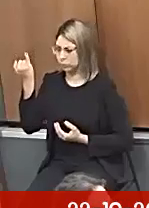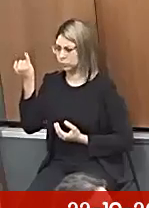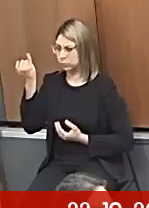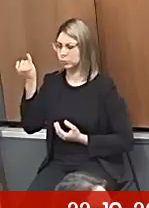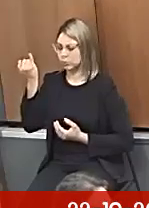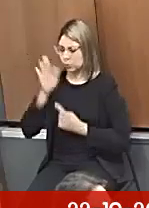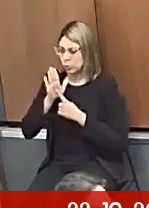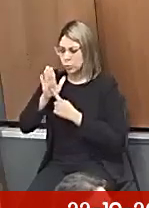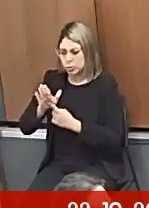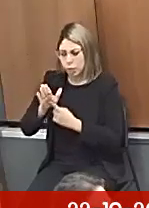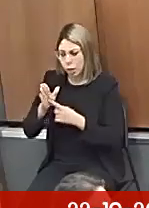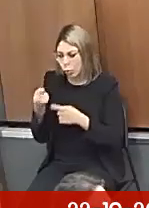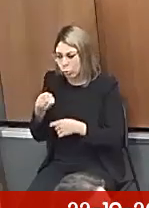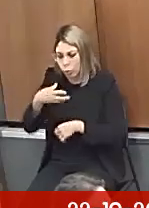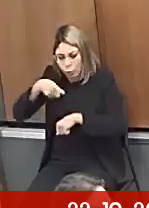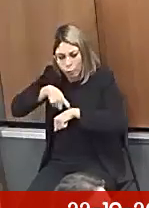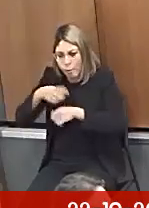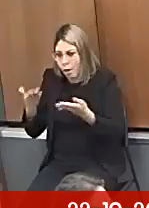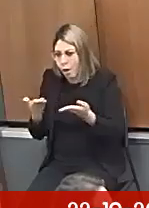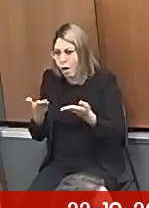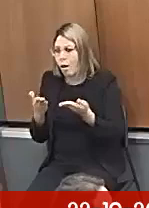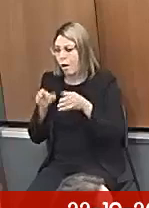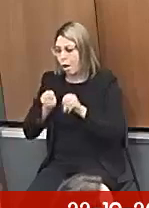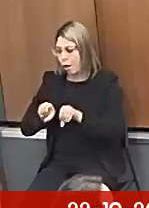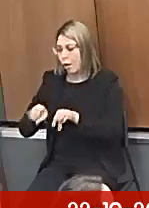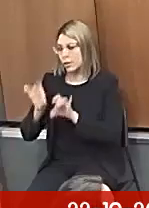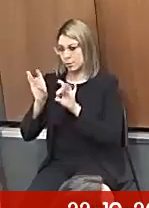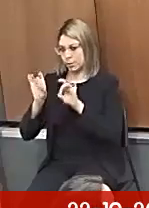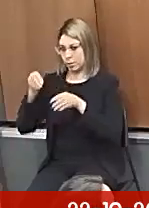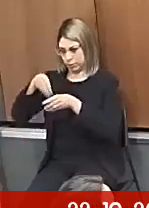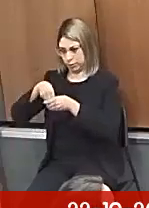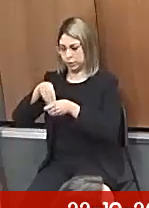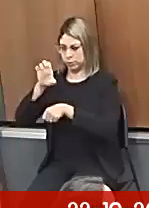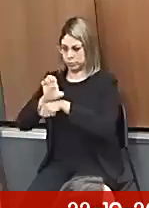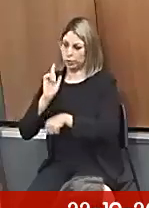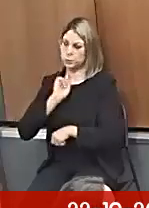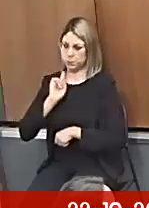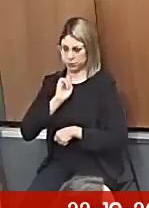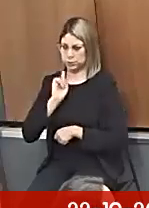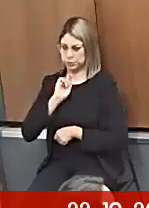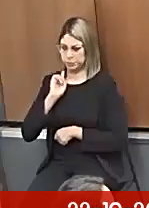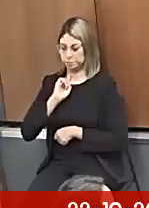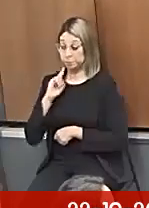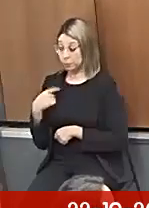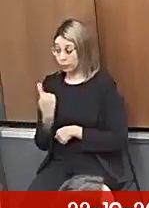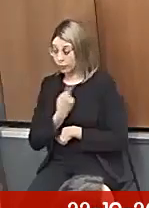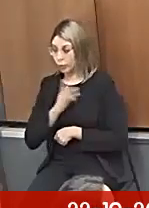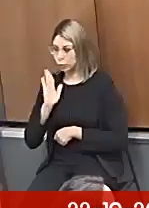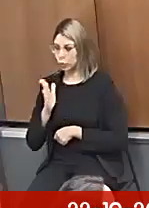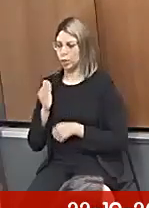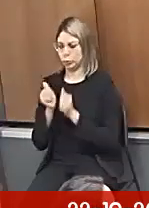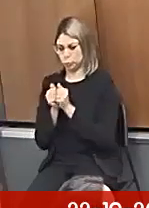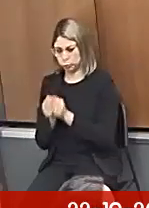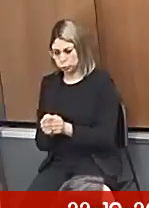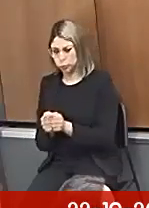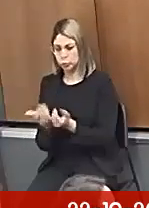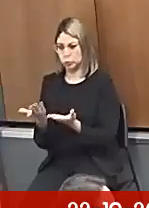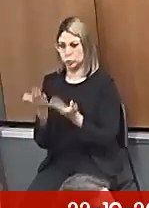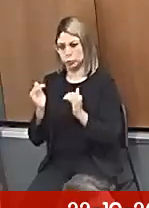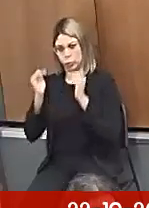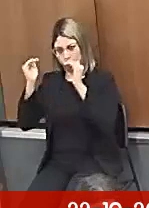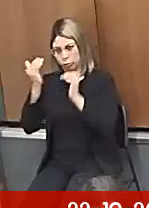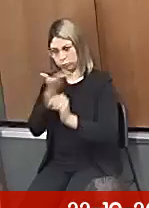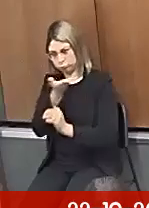trarão um novo momento para a educação especial no Estado de Minas Gerais. Nós, que estivemos lá, junto com as autoridades que estão